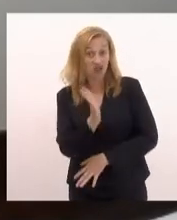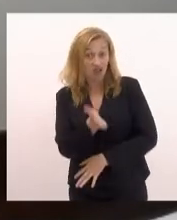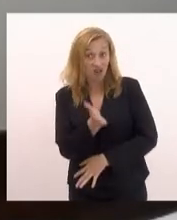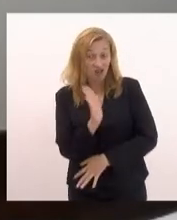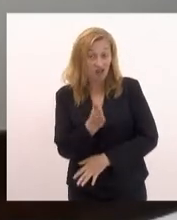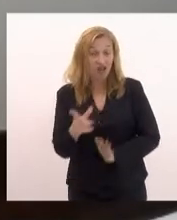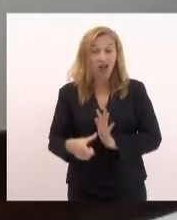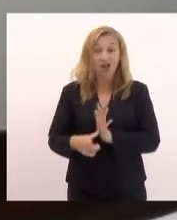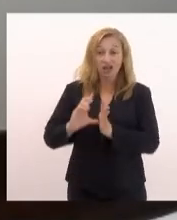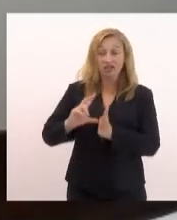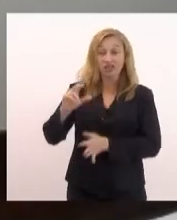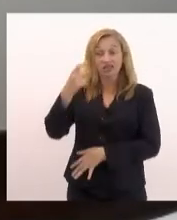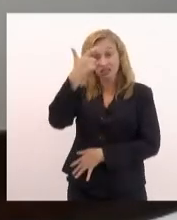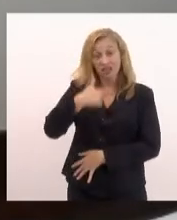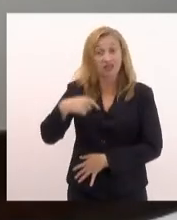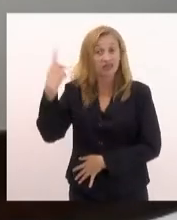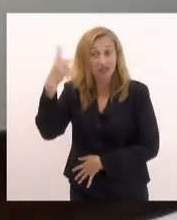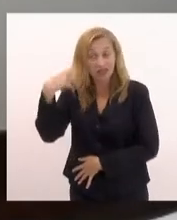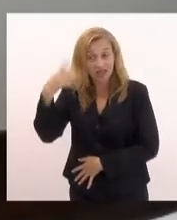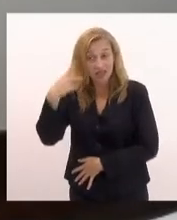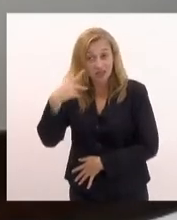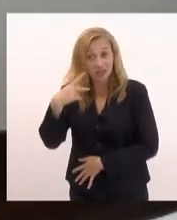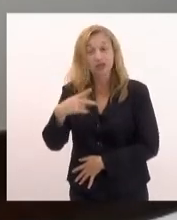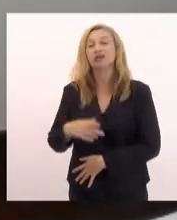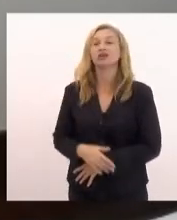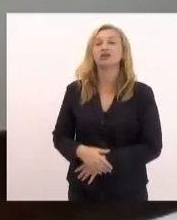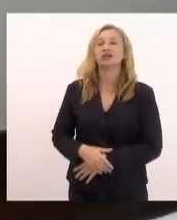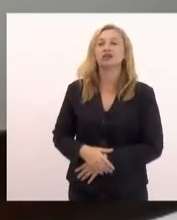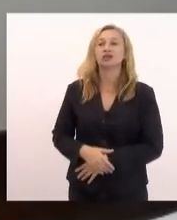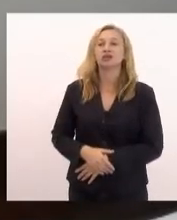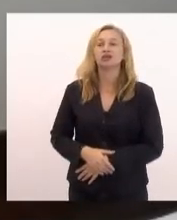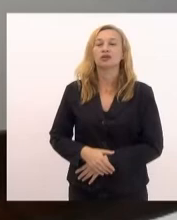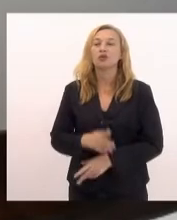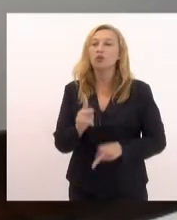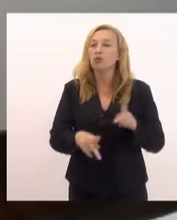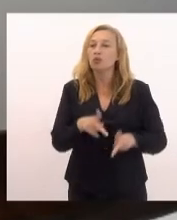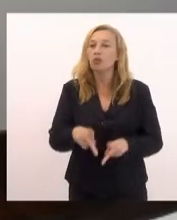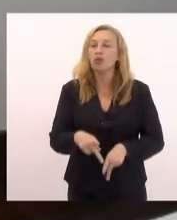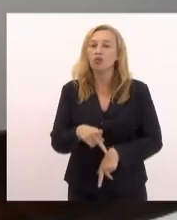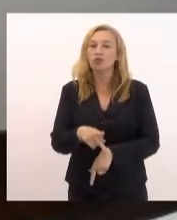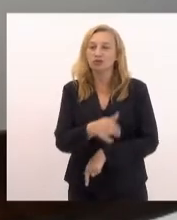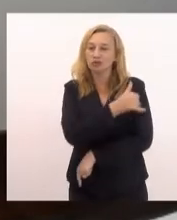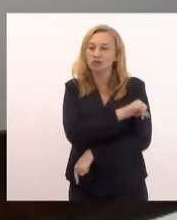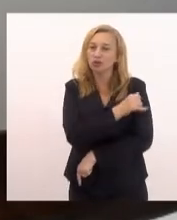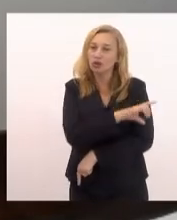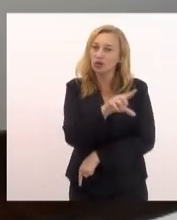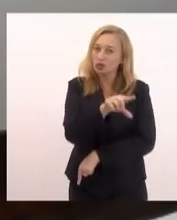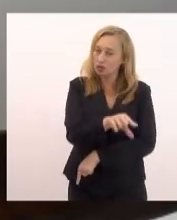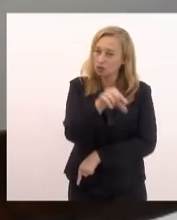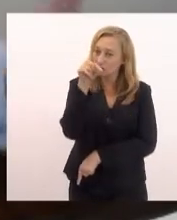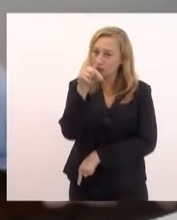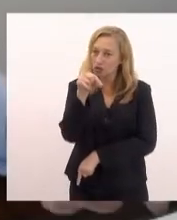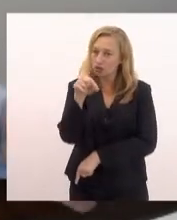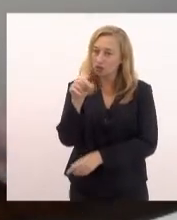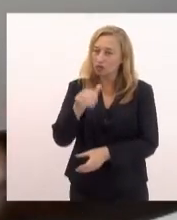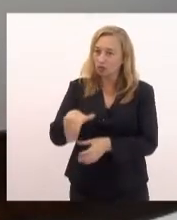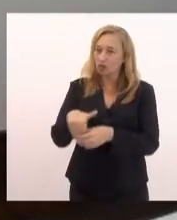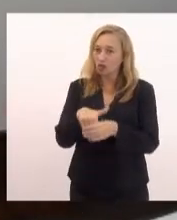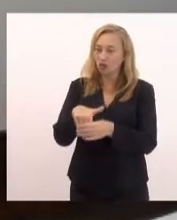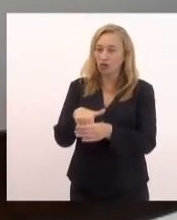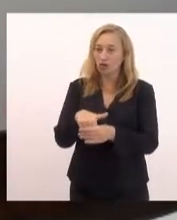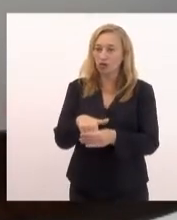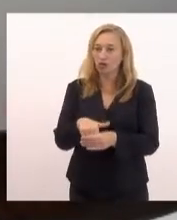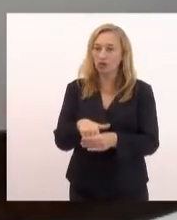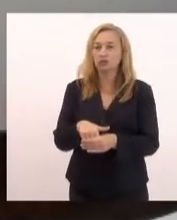antes de se tornar vereadora, e o mandato que o povo carioca lhe conferiu pelo voto popular a consagrou ainda mais